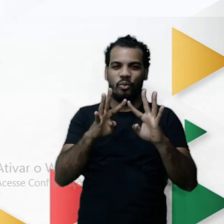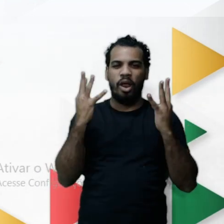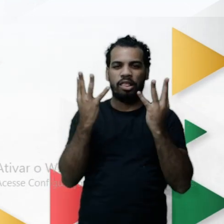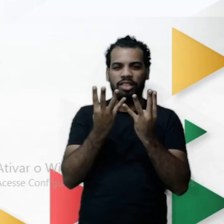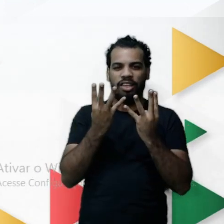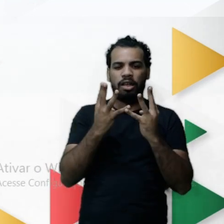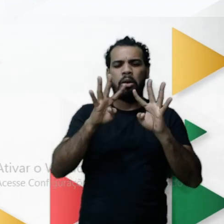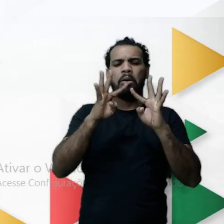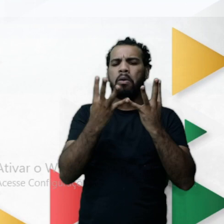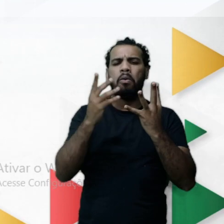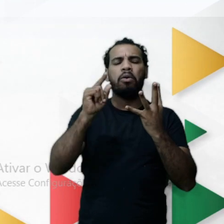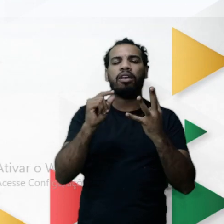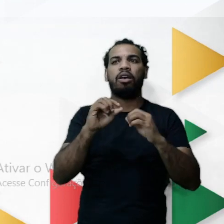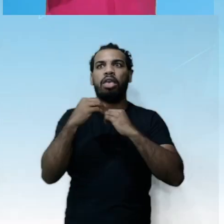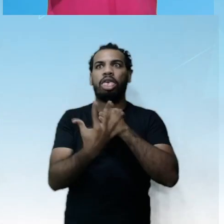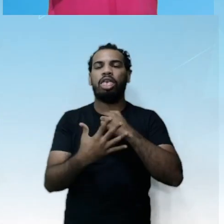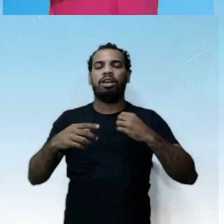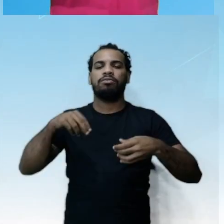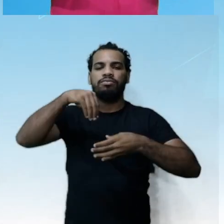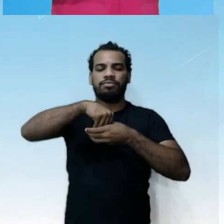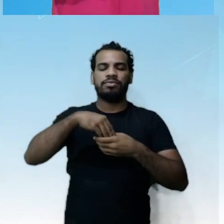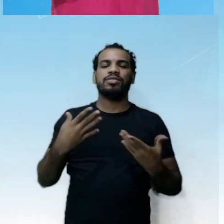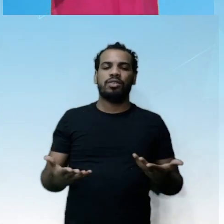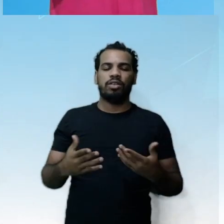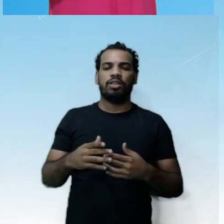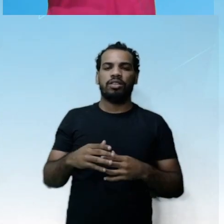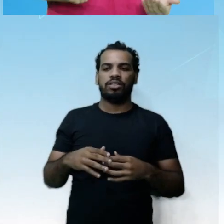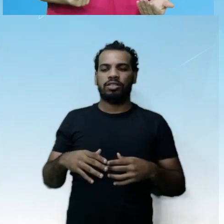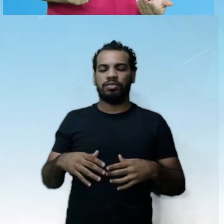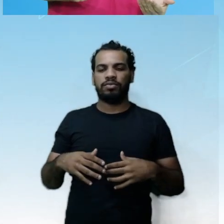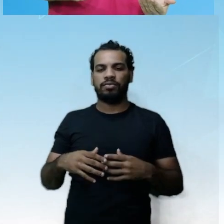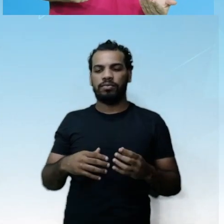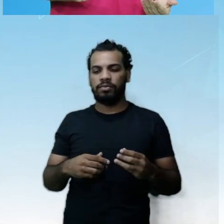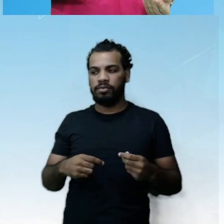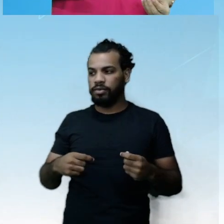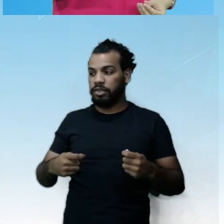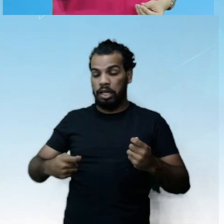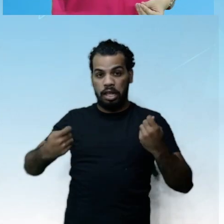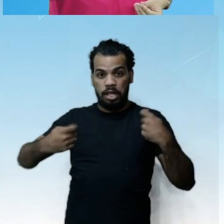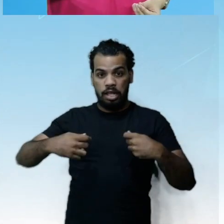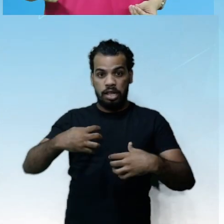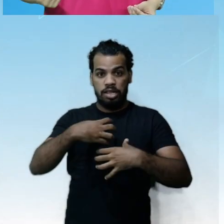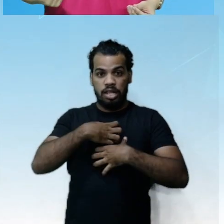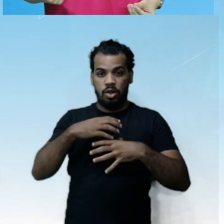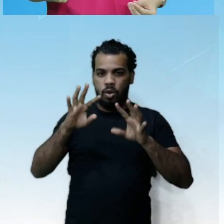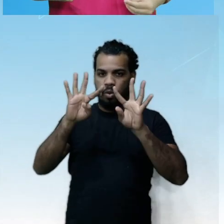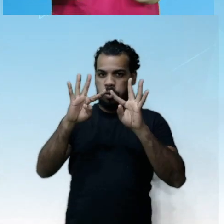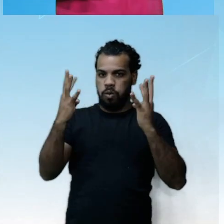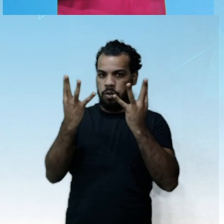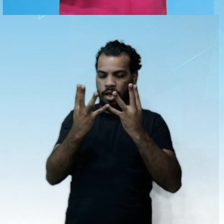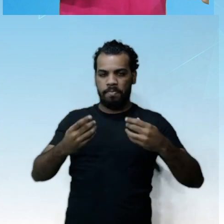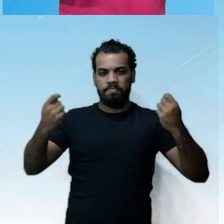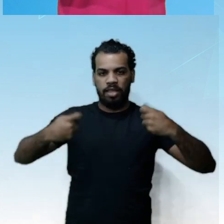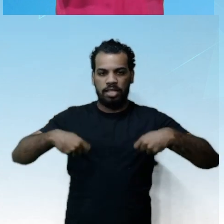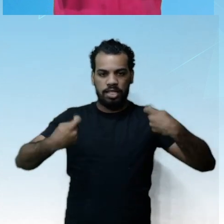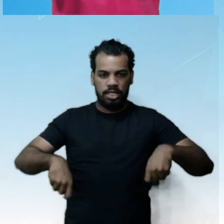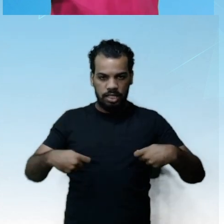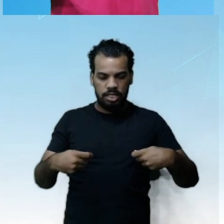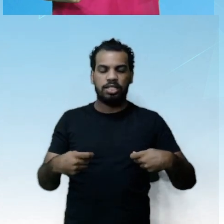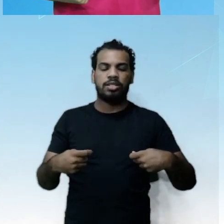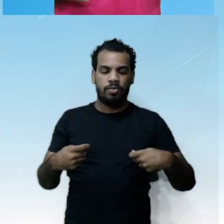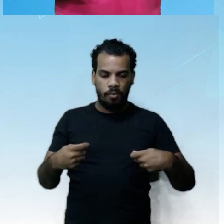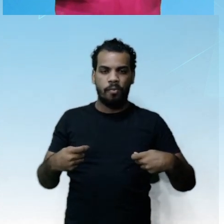o objetivo de alertar, mostrar a necessidade da quarentena, de